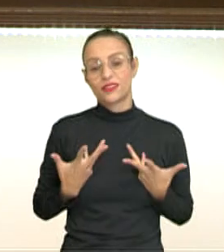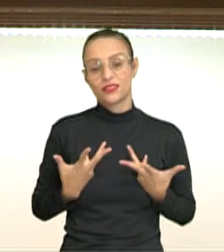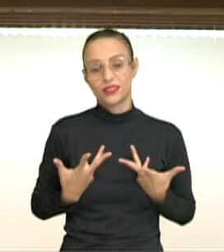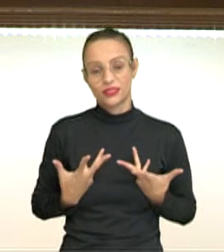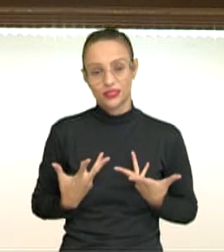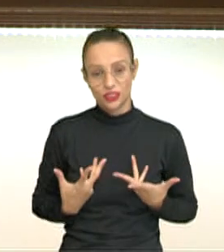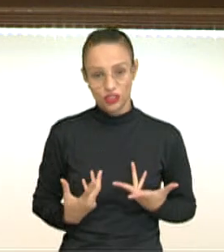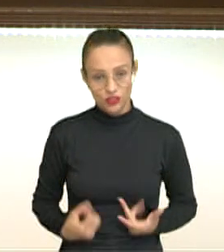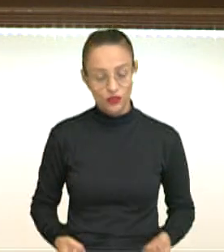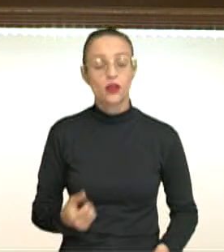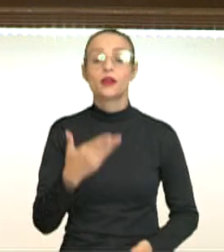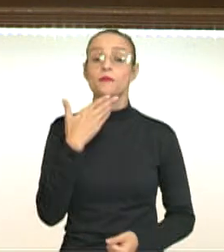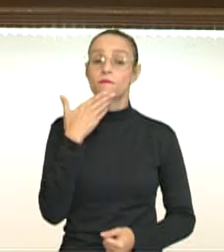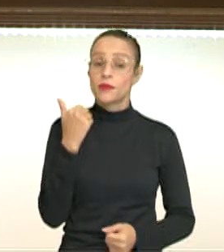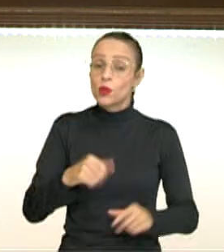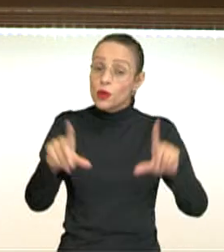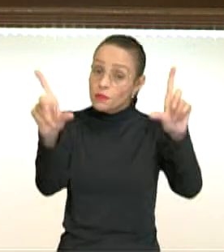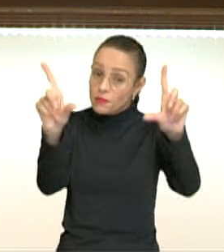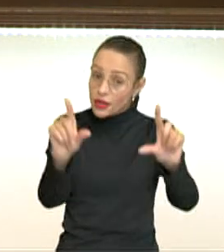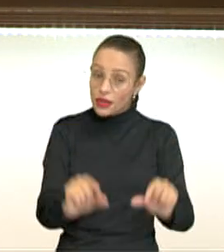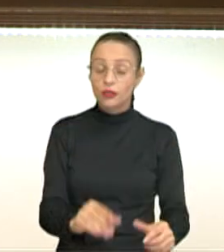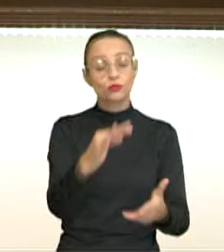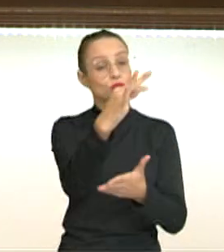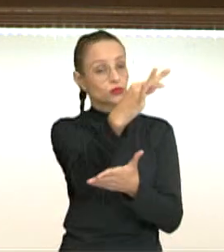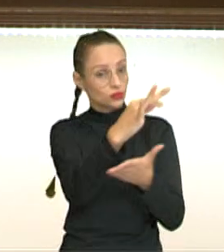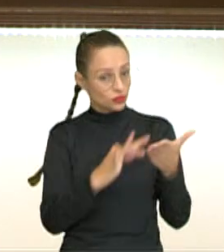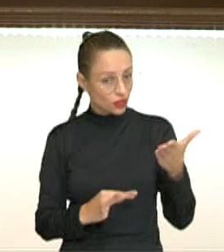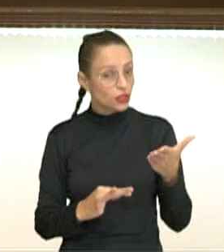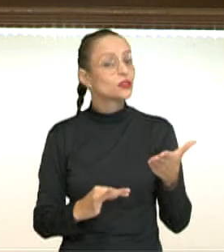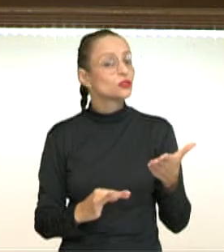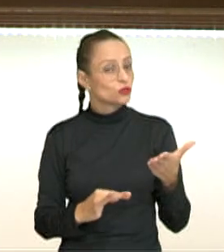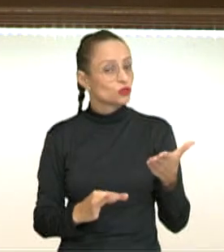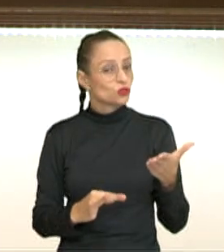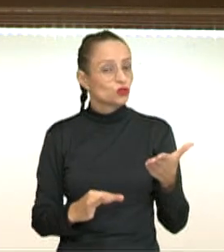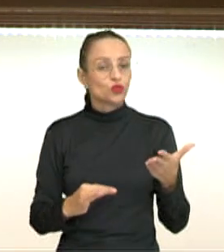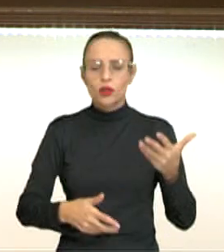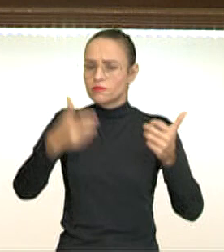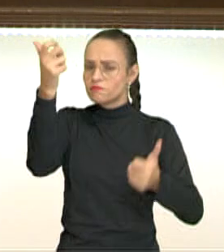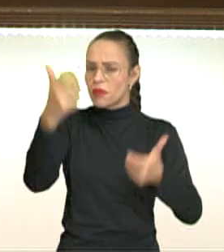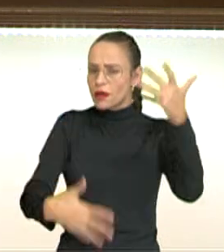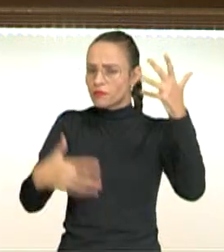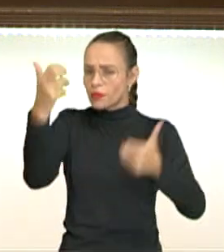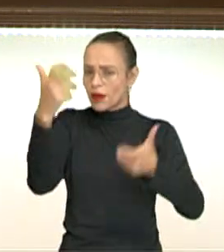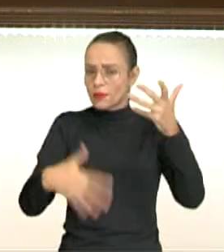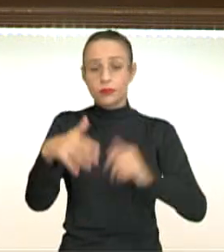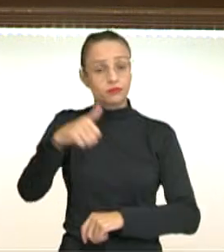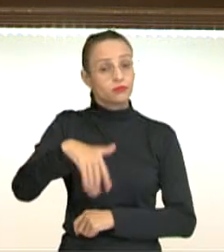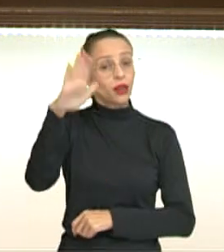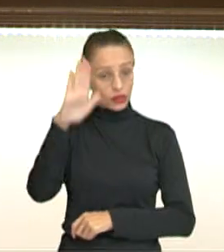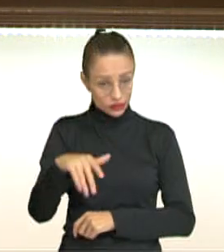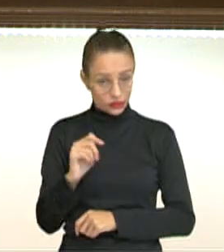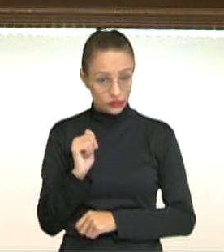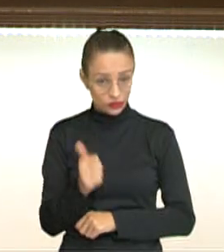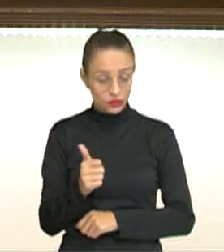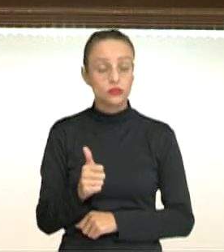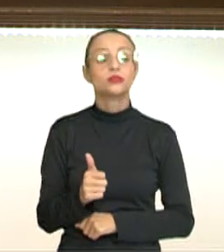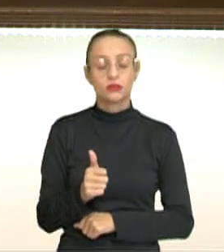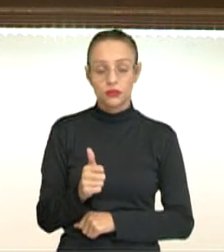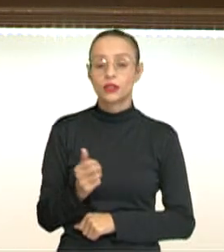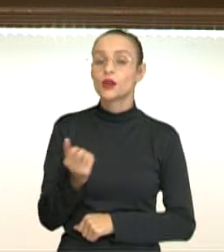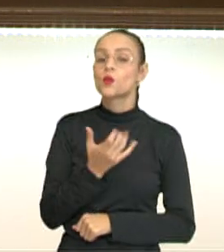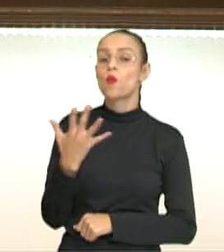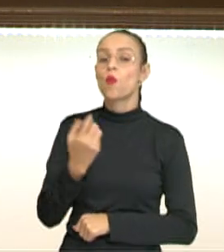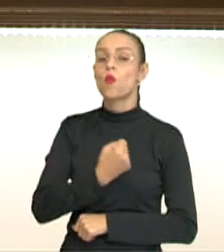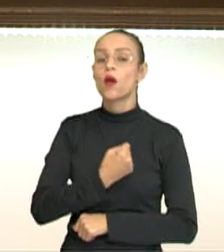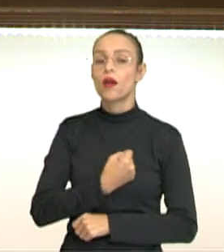cansativo. Então é melhor você colocar menos texto e falar mais sobre aquilo, tá? E o número de slides